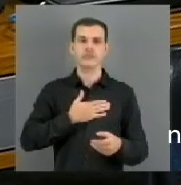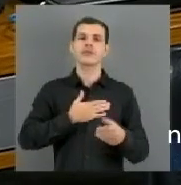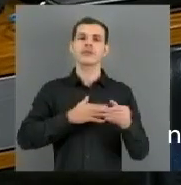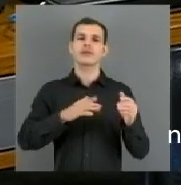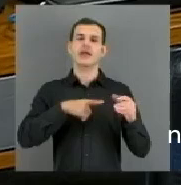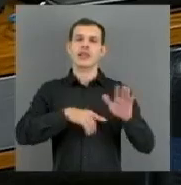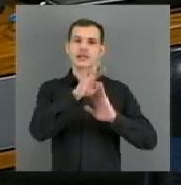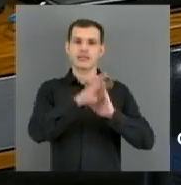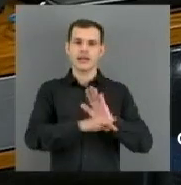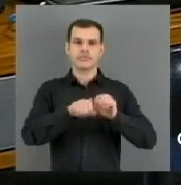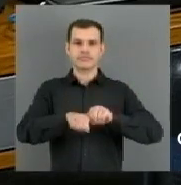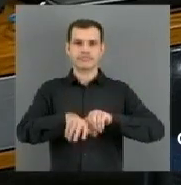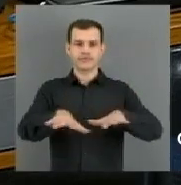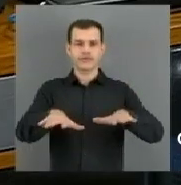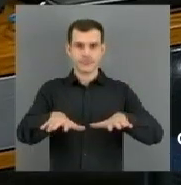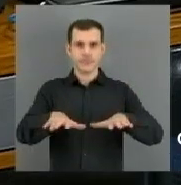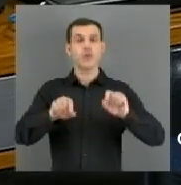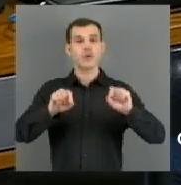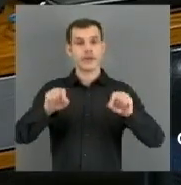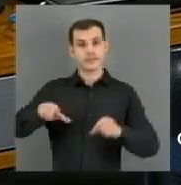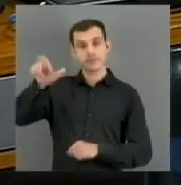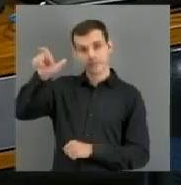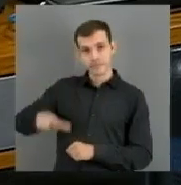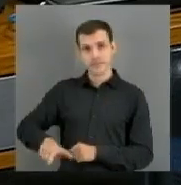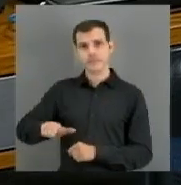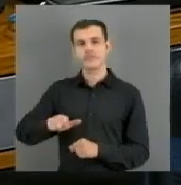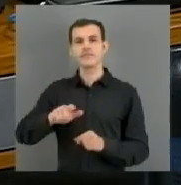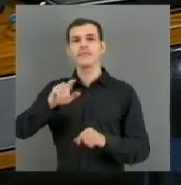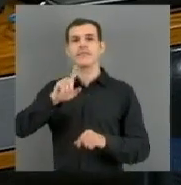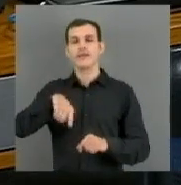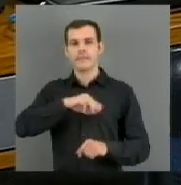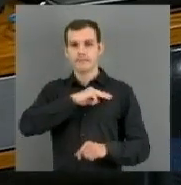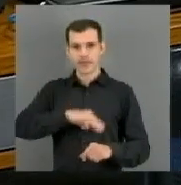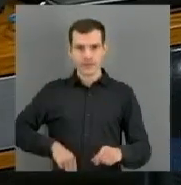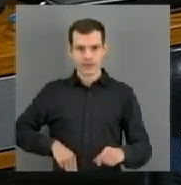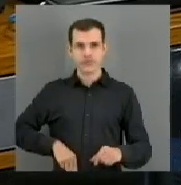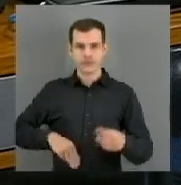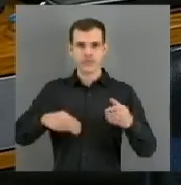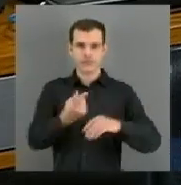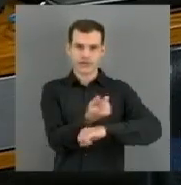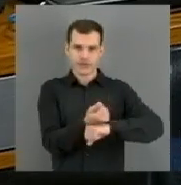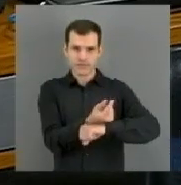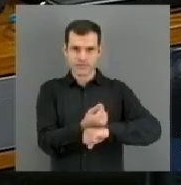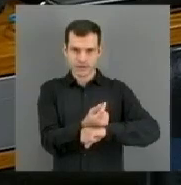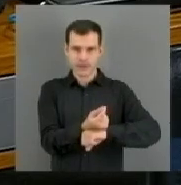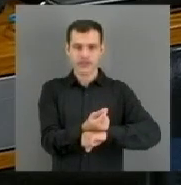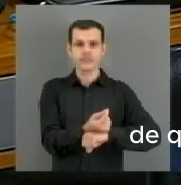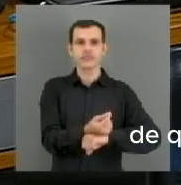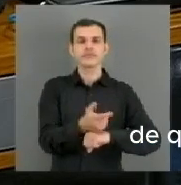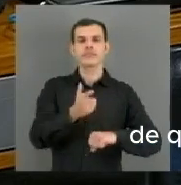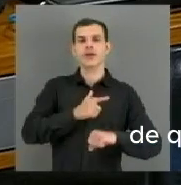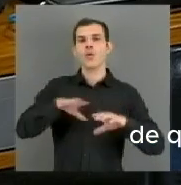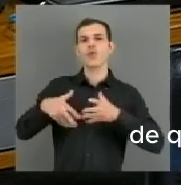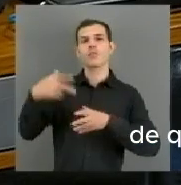agosto de 2023, o ministro da Fazenda, Fernando Haddad, foi alertado por um assessor especial de sua equipe